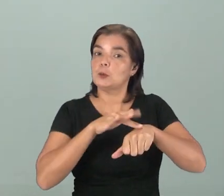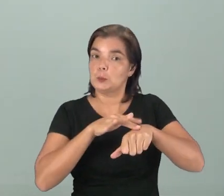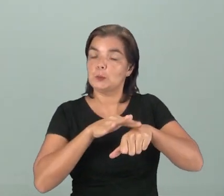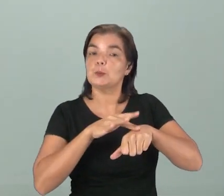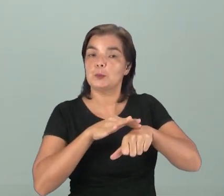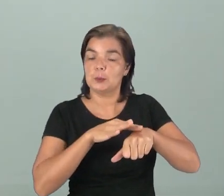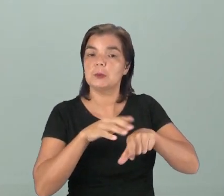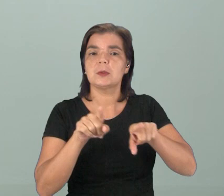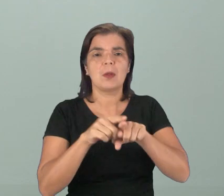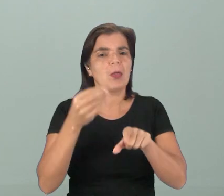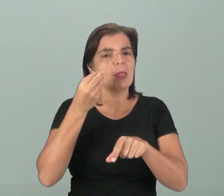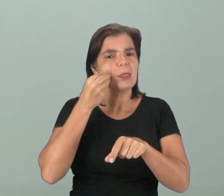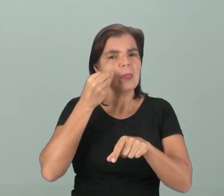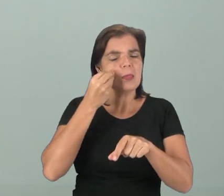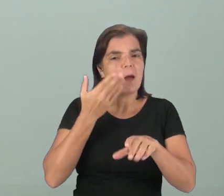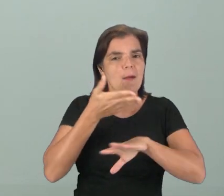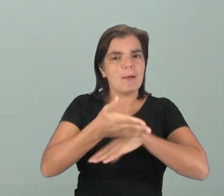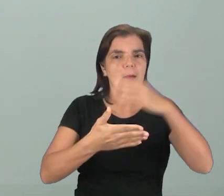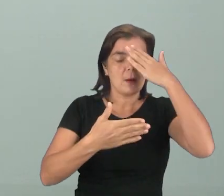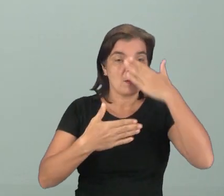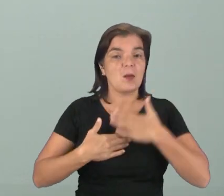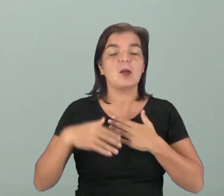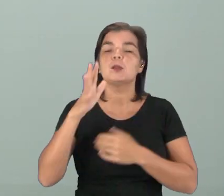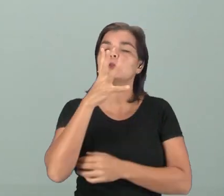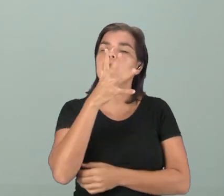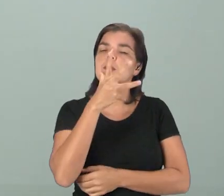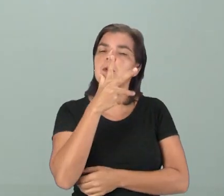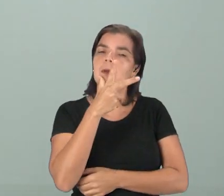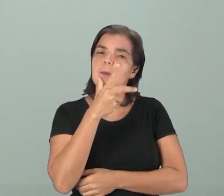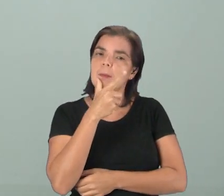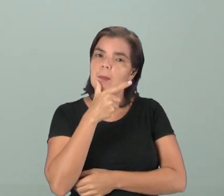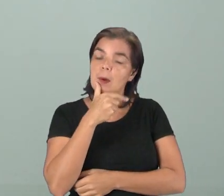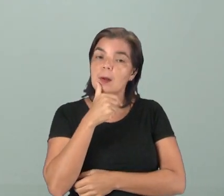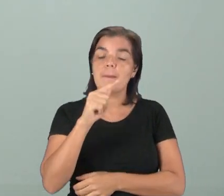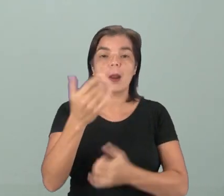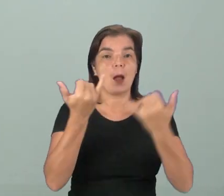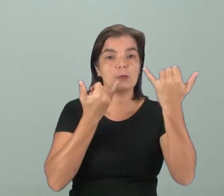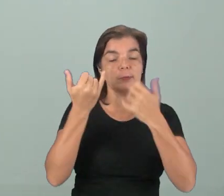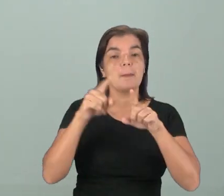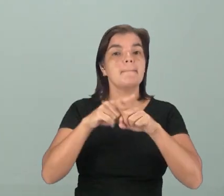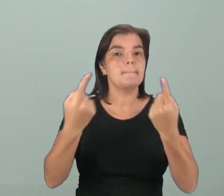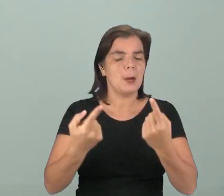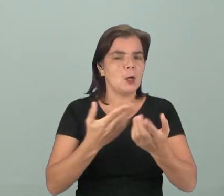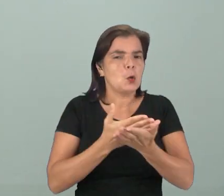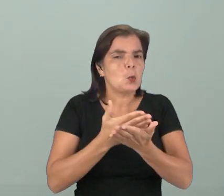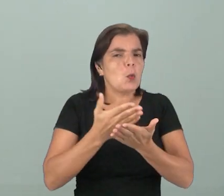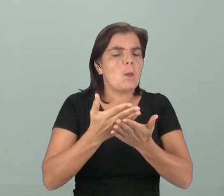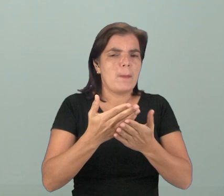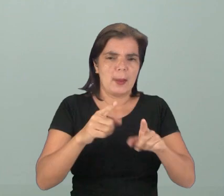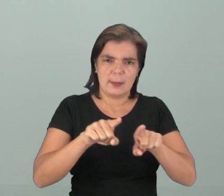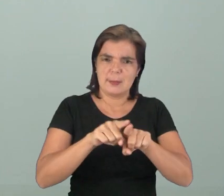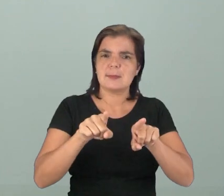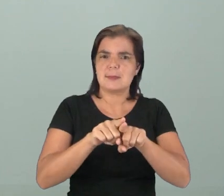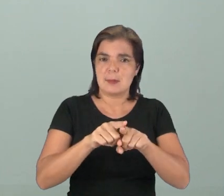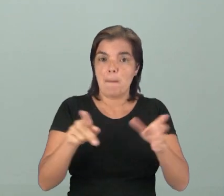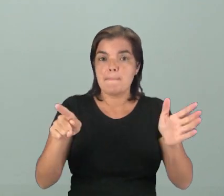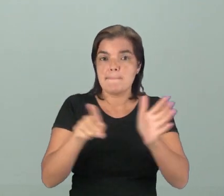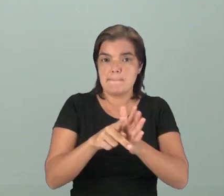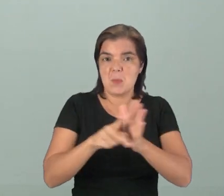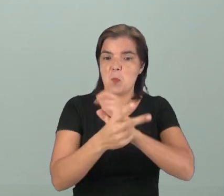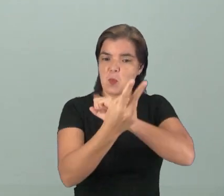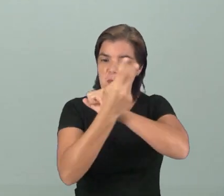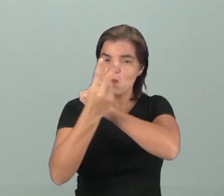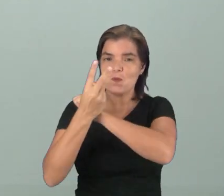desses que estão tentando invadir o nosso corpo, às vezes demora um tempinho para ele responder. Mas assim que ele começa a produzir anticorpos